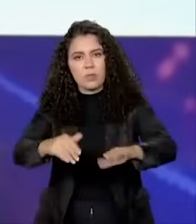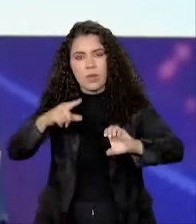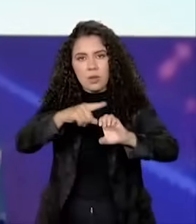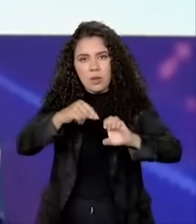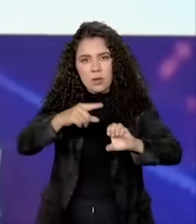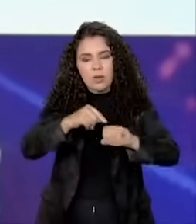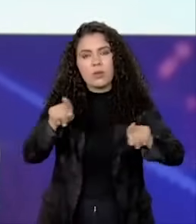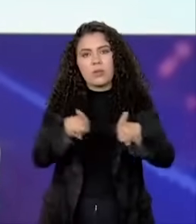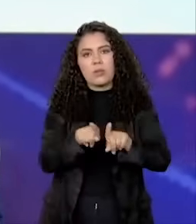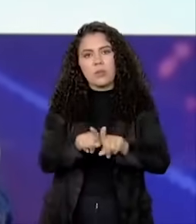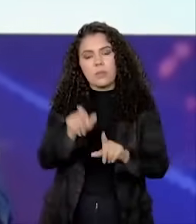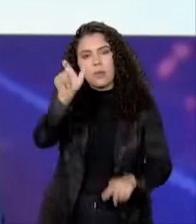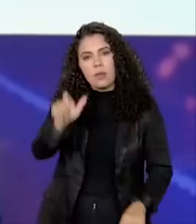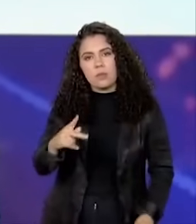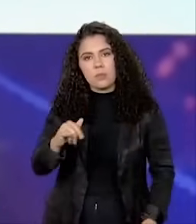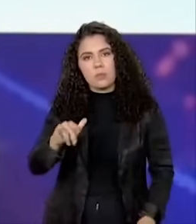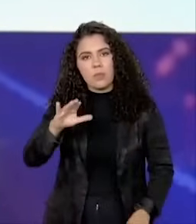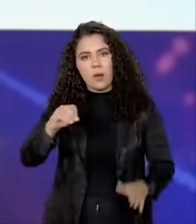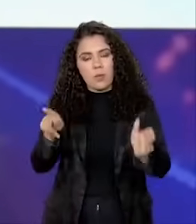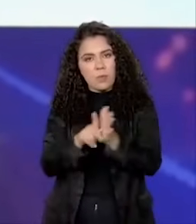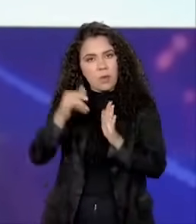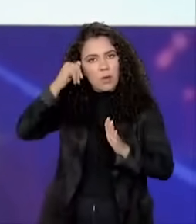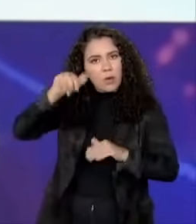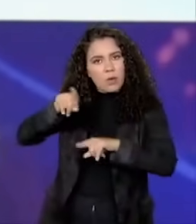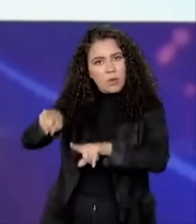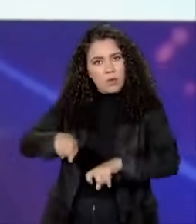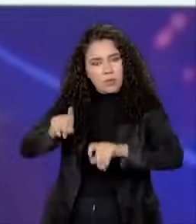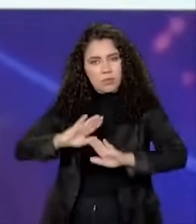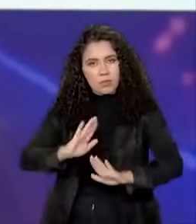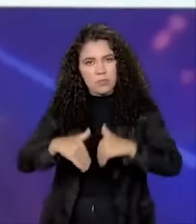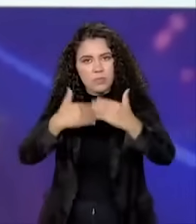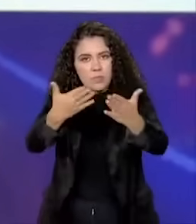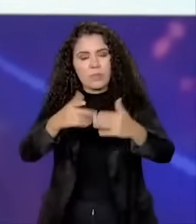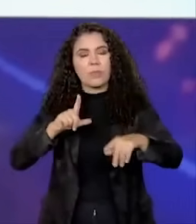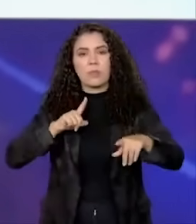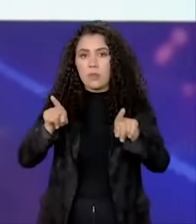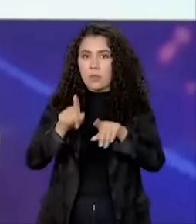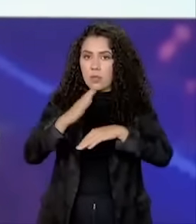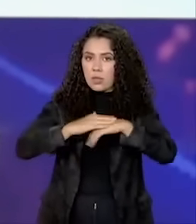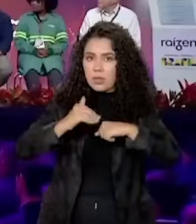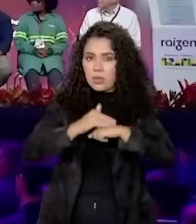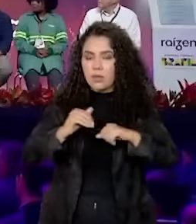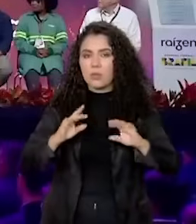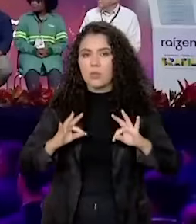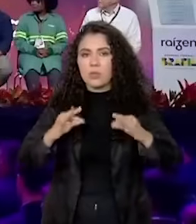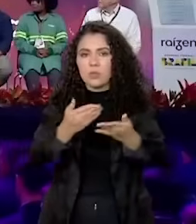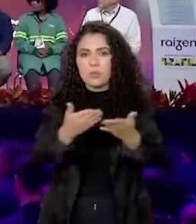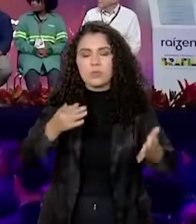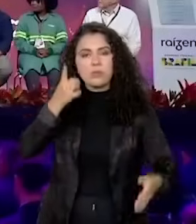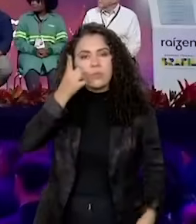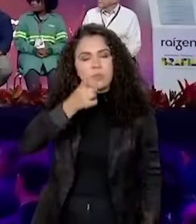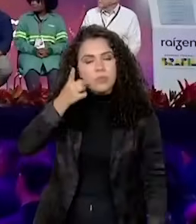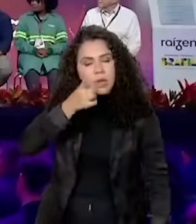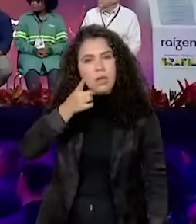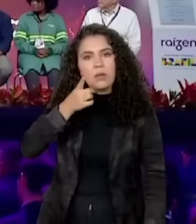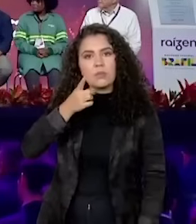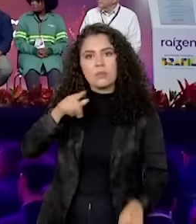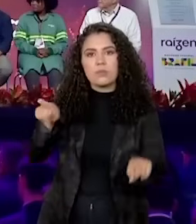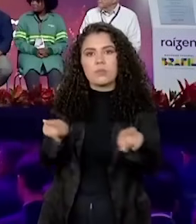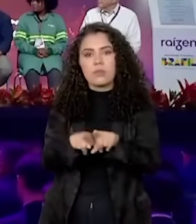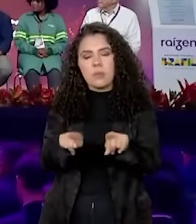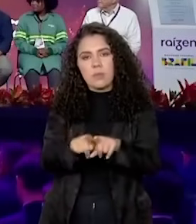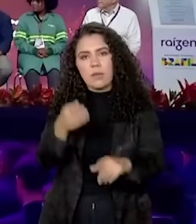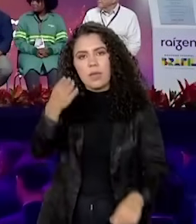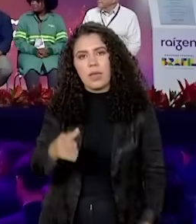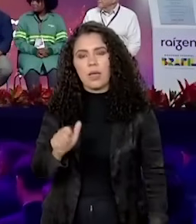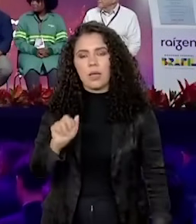e Paulo Teixeira do Desenvolvimento Agrário, queridos deputados estaduais Alindo Chinaglia e Arnaldo